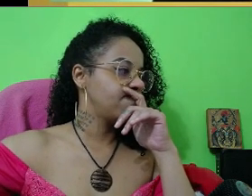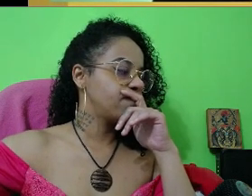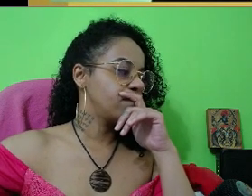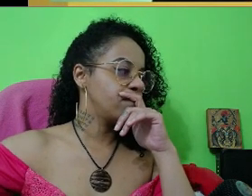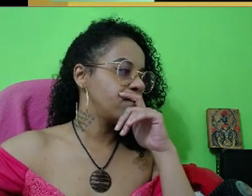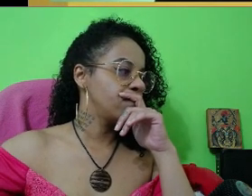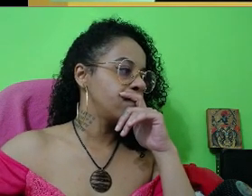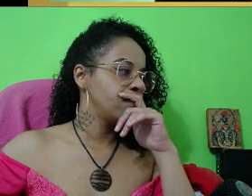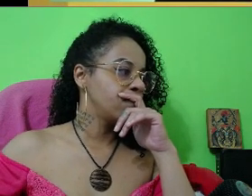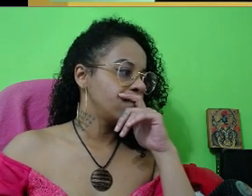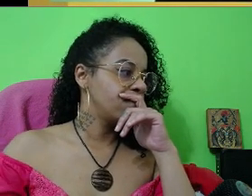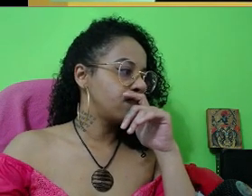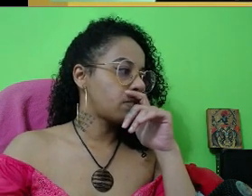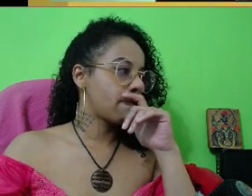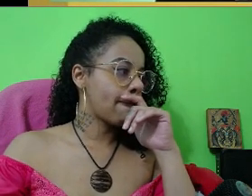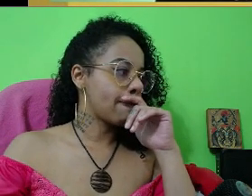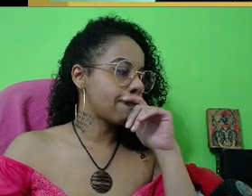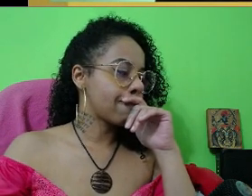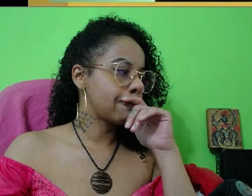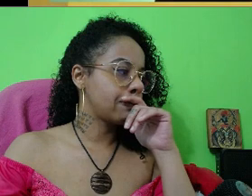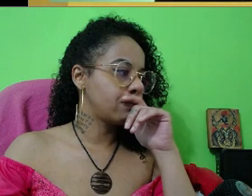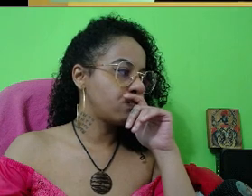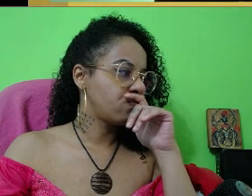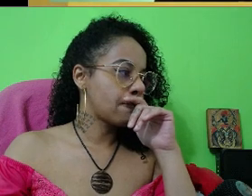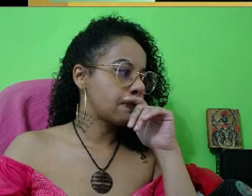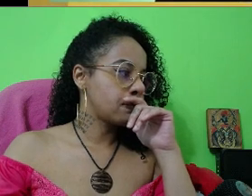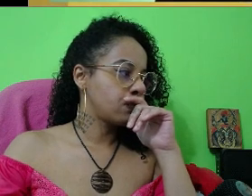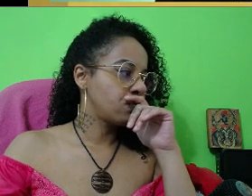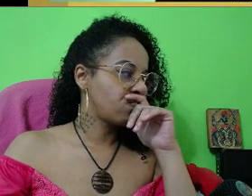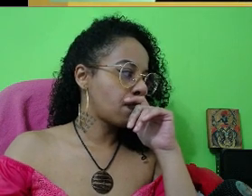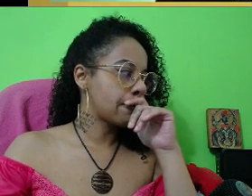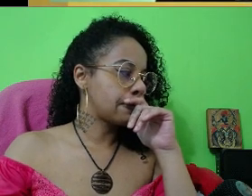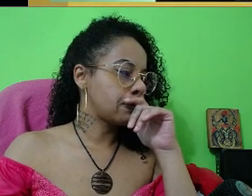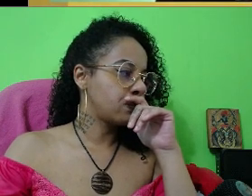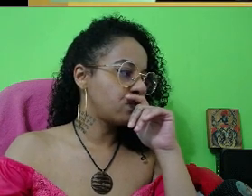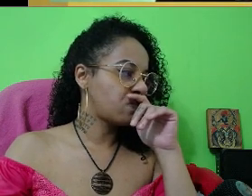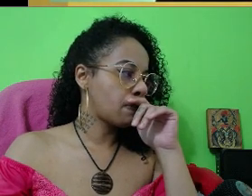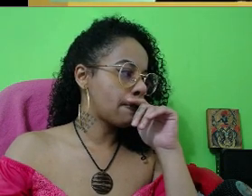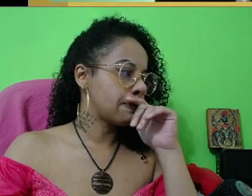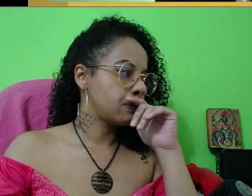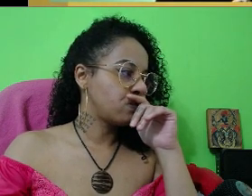pode combinar para você todo mundo passava na minha fila É só isso